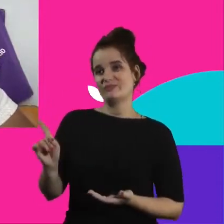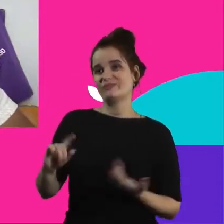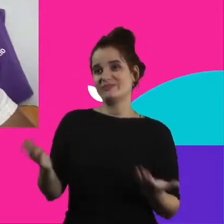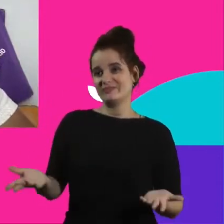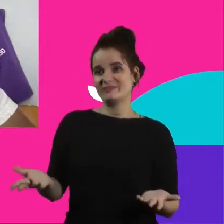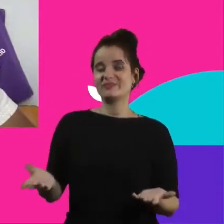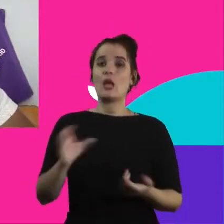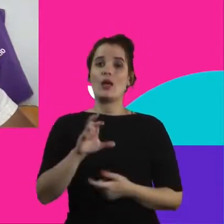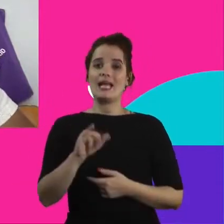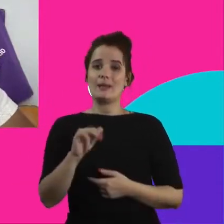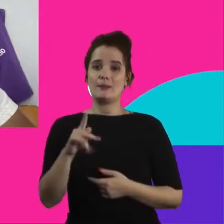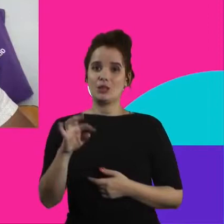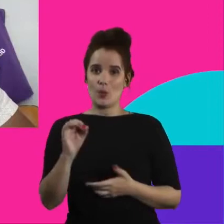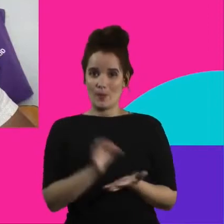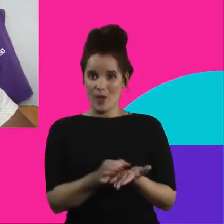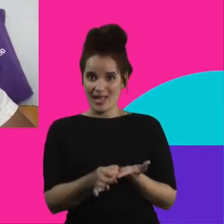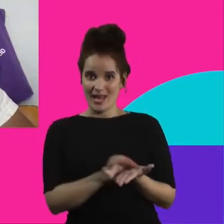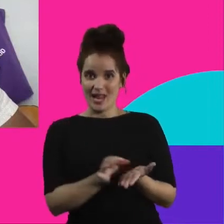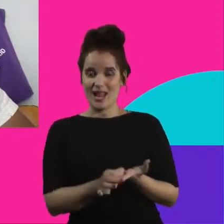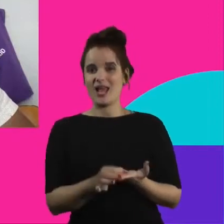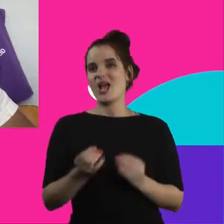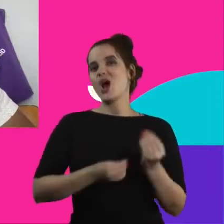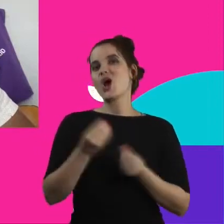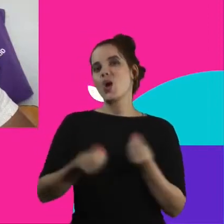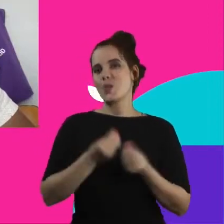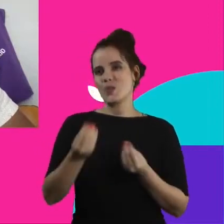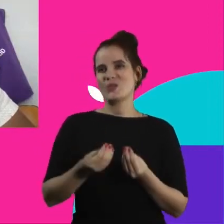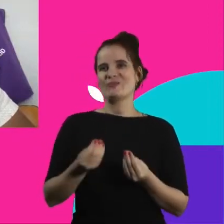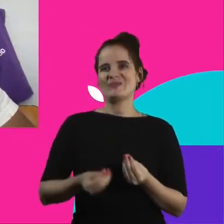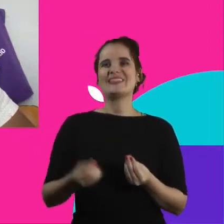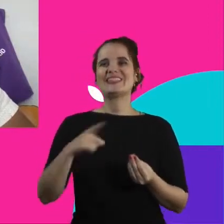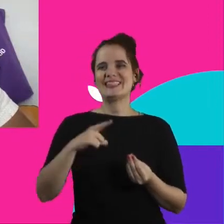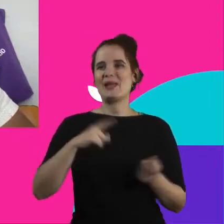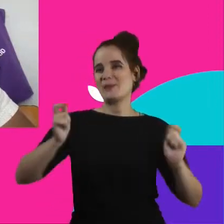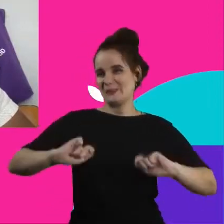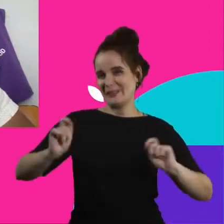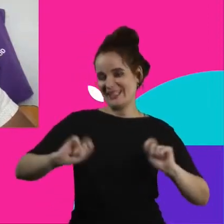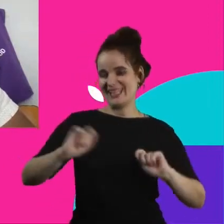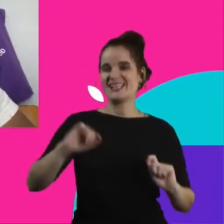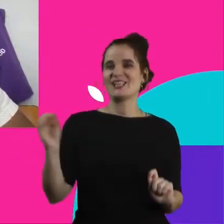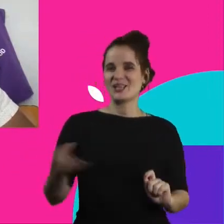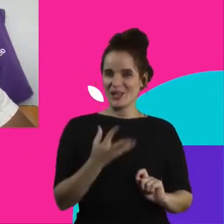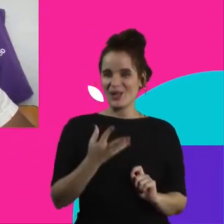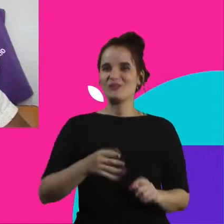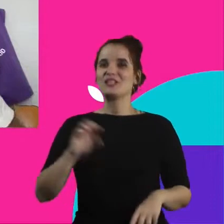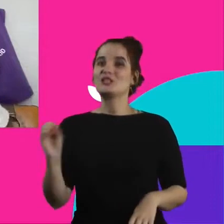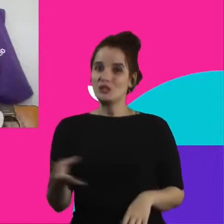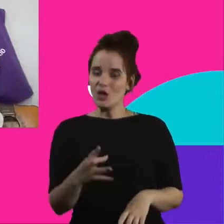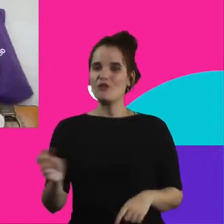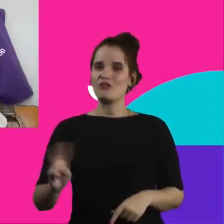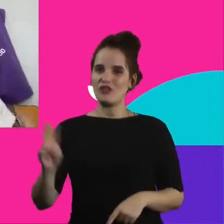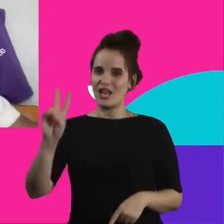criptomoeda, ela abre uma possibilidade de você desenhar novas moedas com novos valores, novos